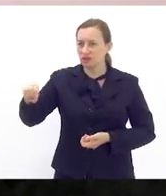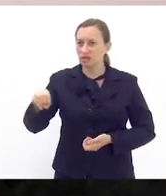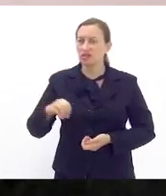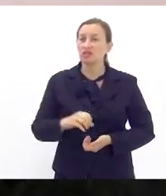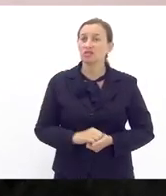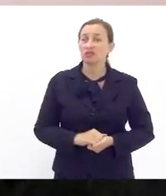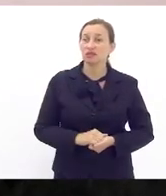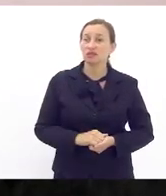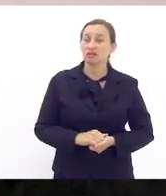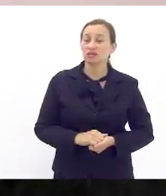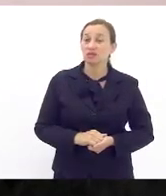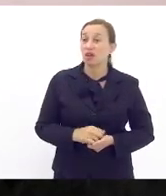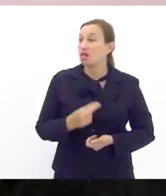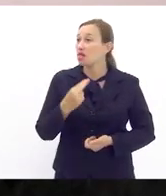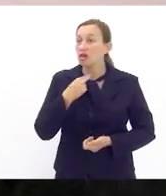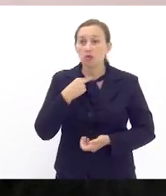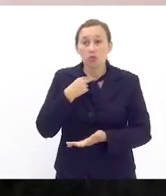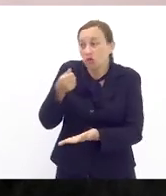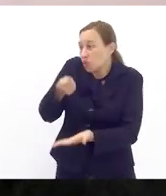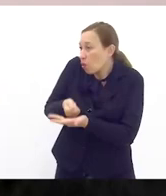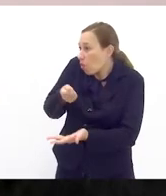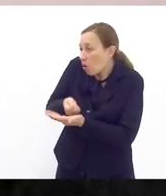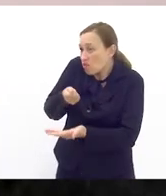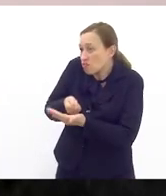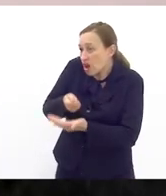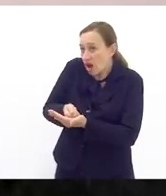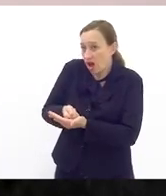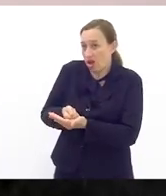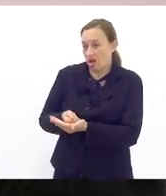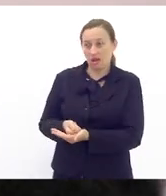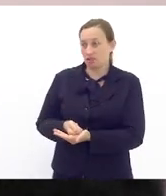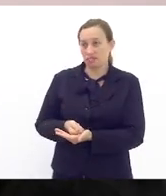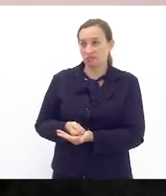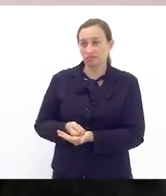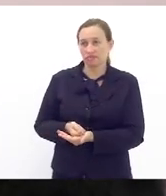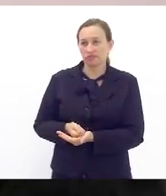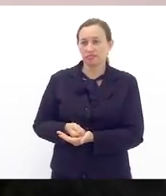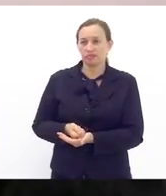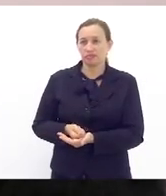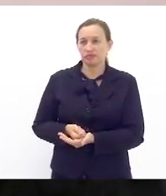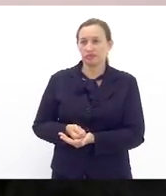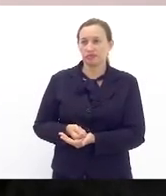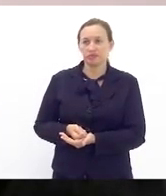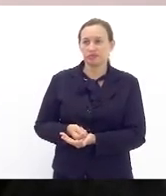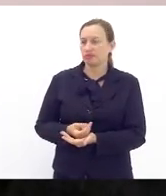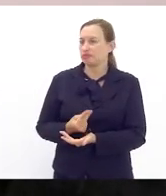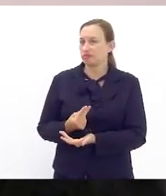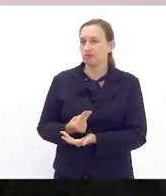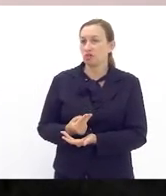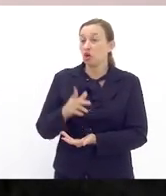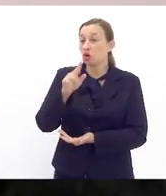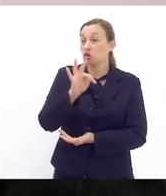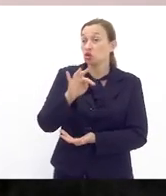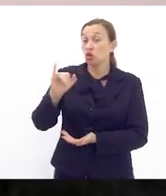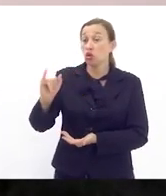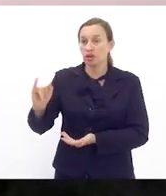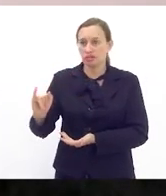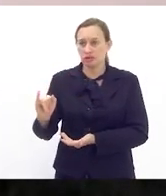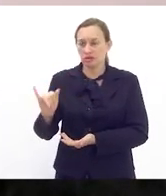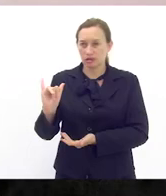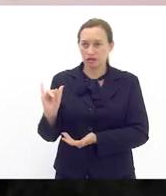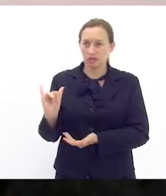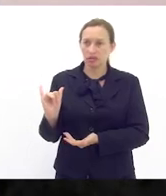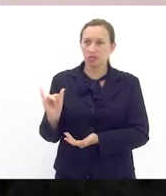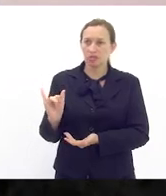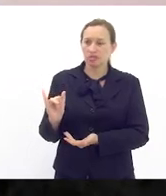não podem cobrar o termo de ocorrência inspeção né é o Toy ela foi